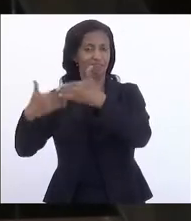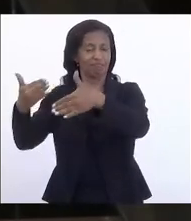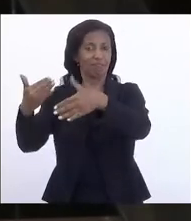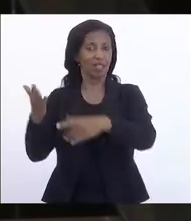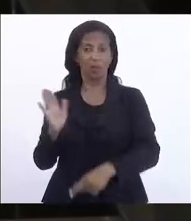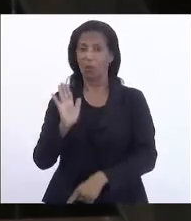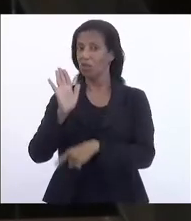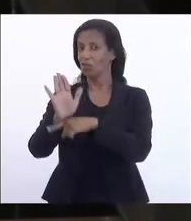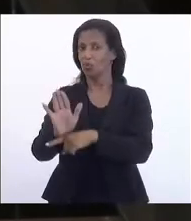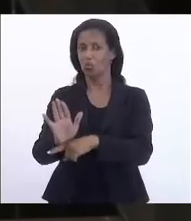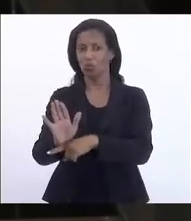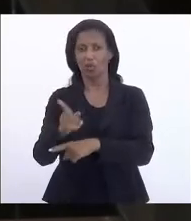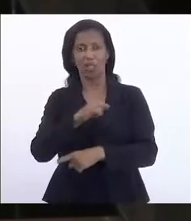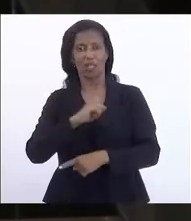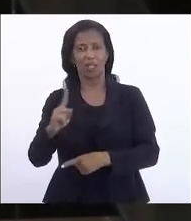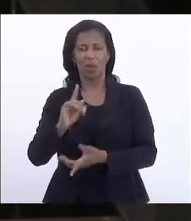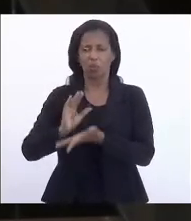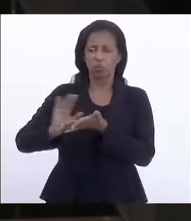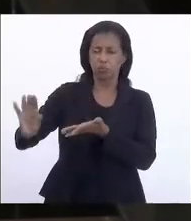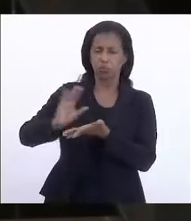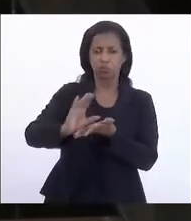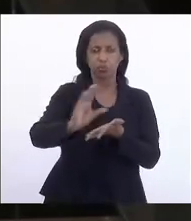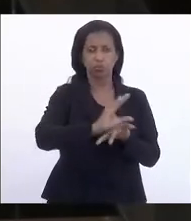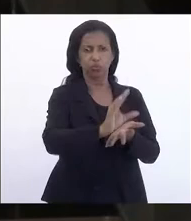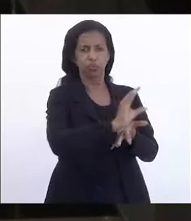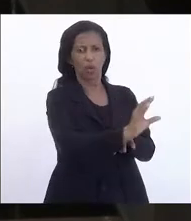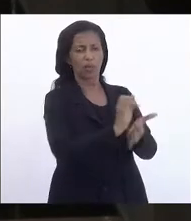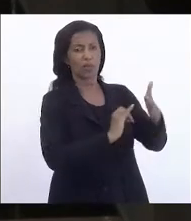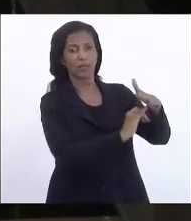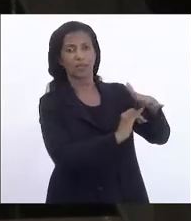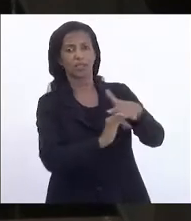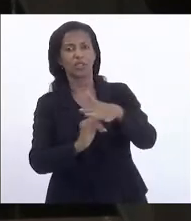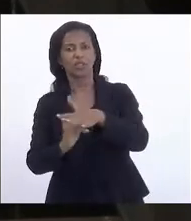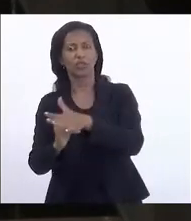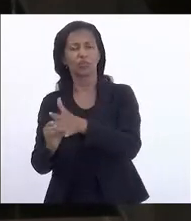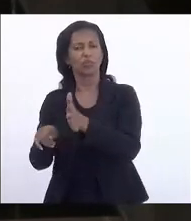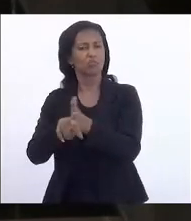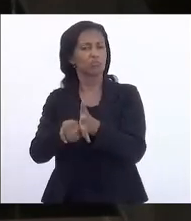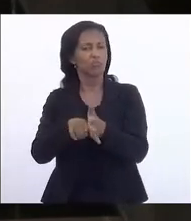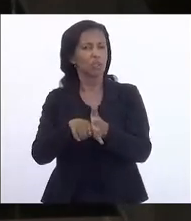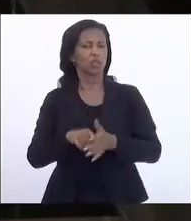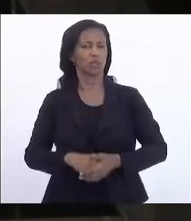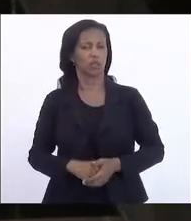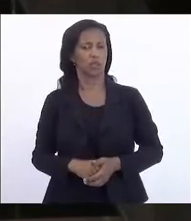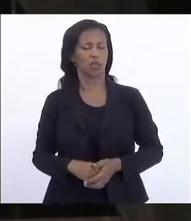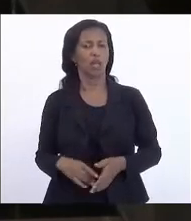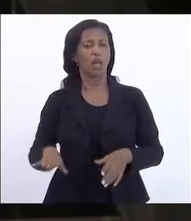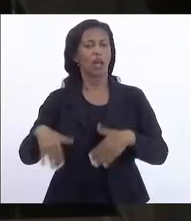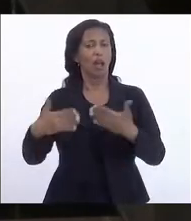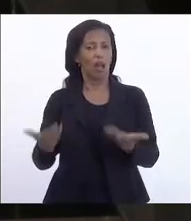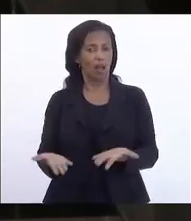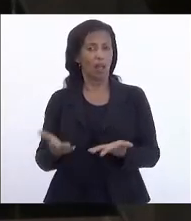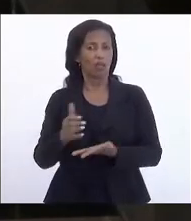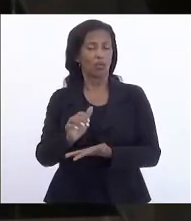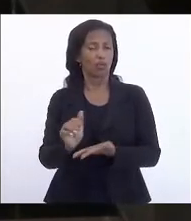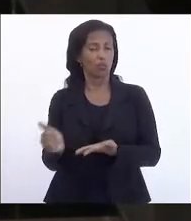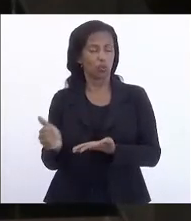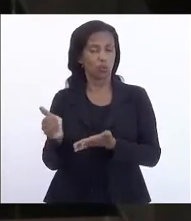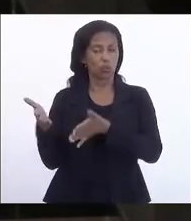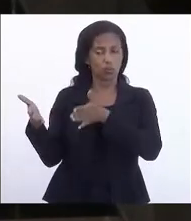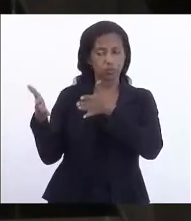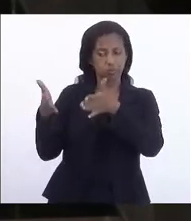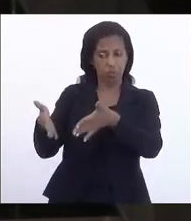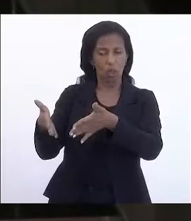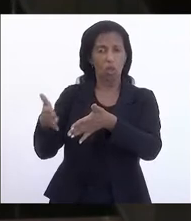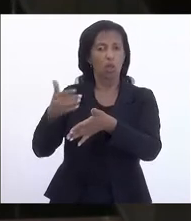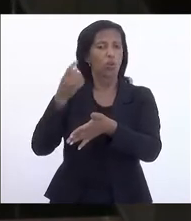financiam as nossas instituições de pesquisa no Rio de Janeiro. Esse é o pulo do gato. Além da questão do afretamento que o deputado Luiz Paulo